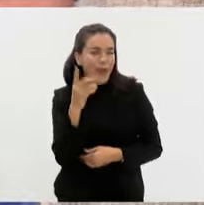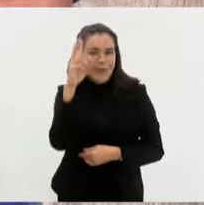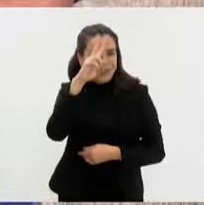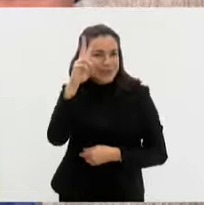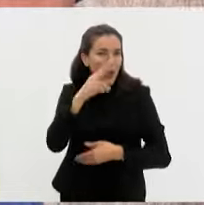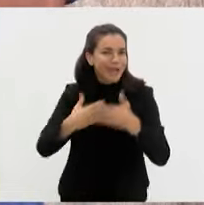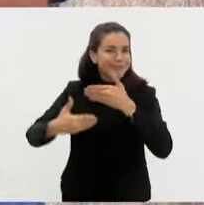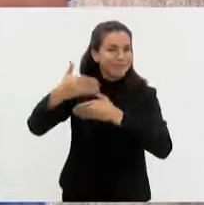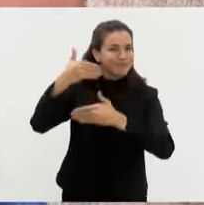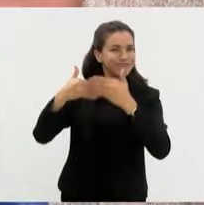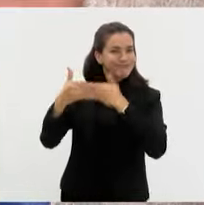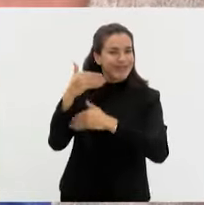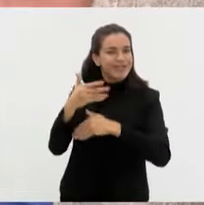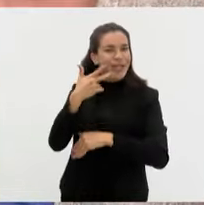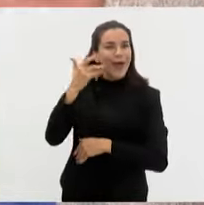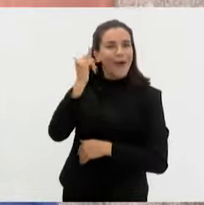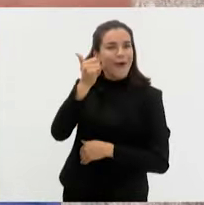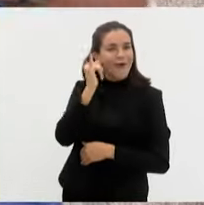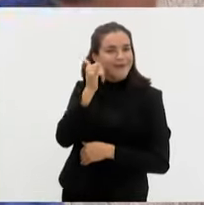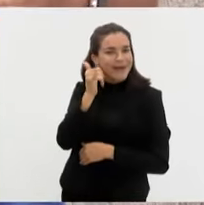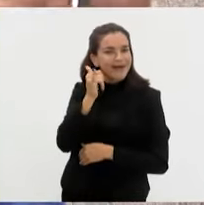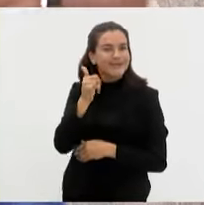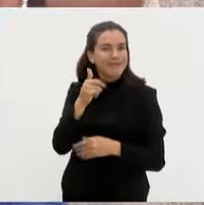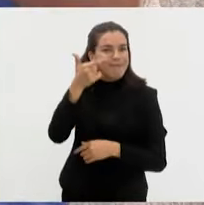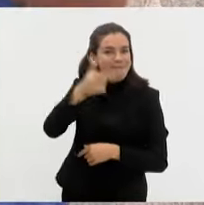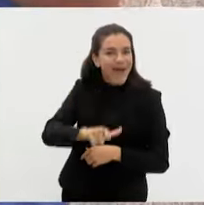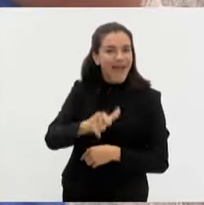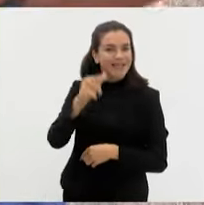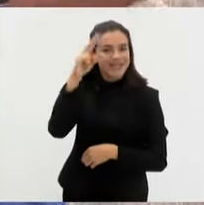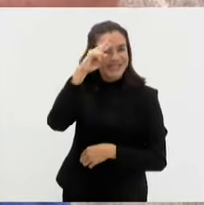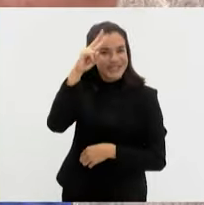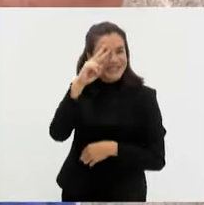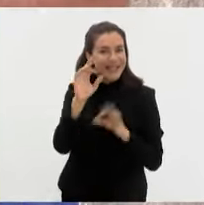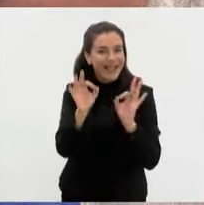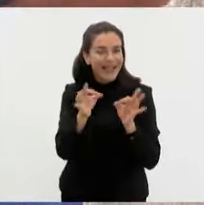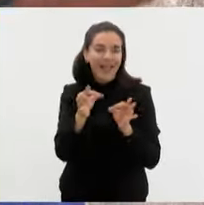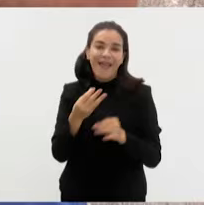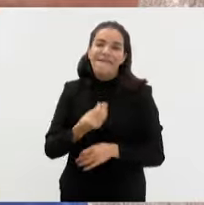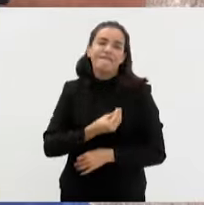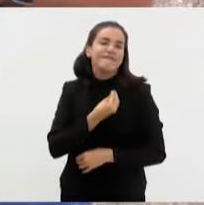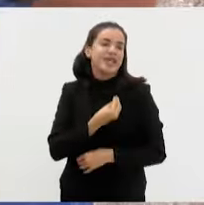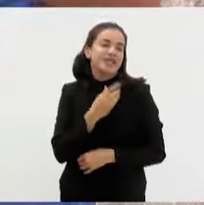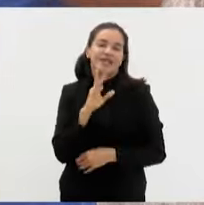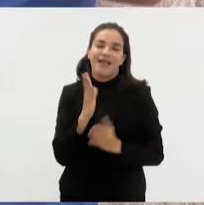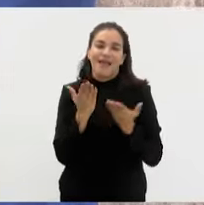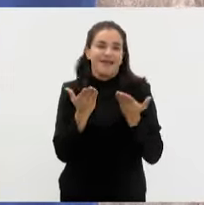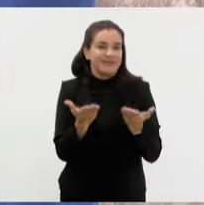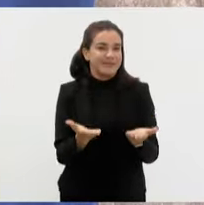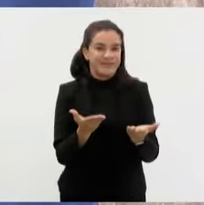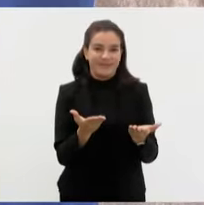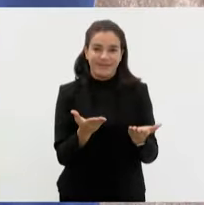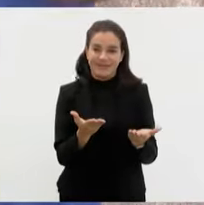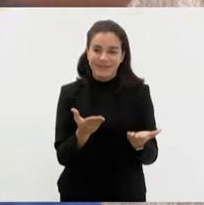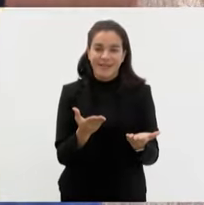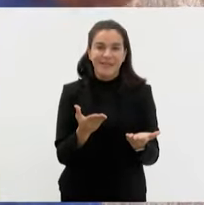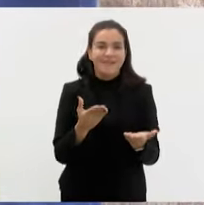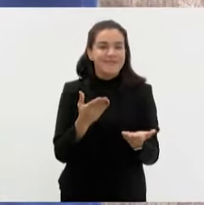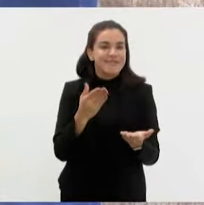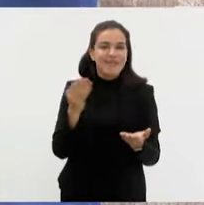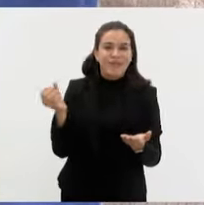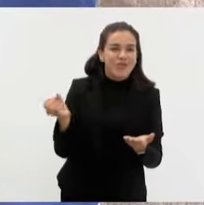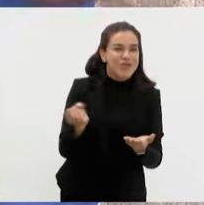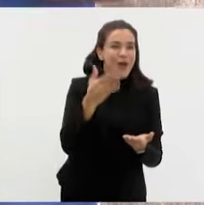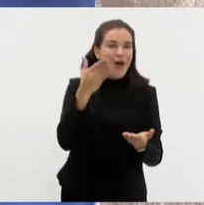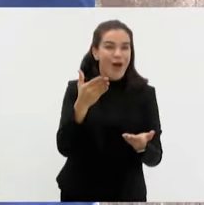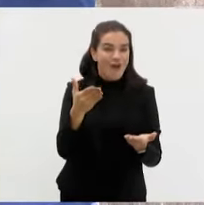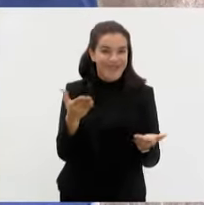do parlamento, que a gente está contando essa história do parlamento. É isso que é. Eu acho que a vida é feita disso, é feita de realizações, e